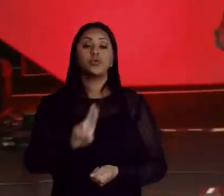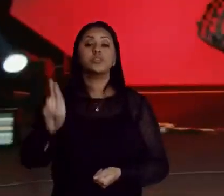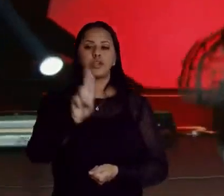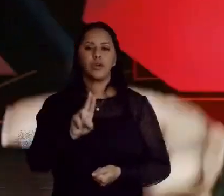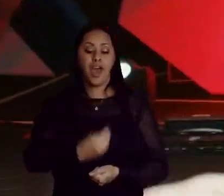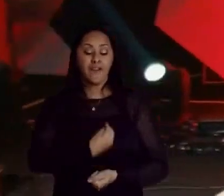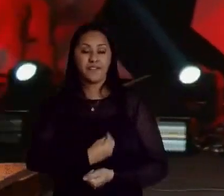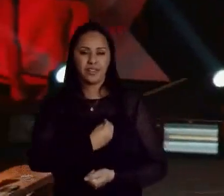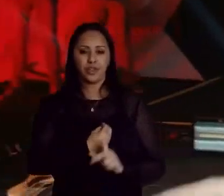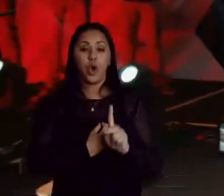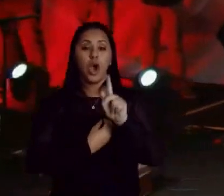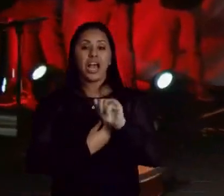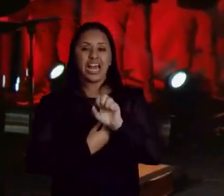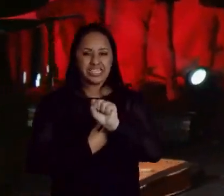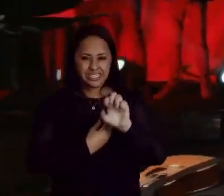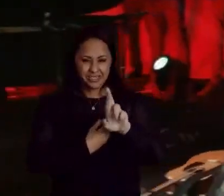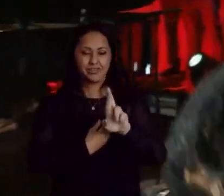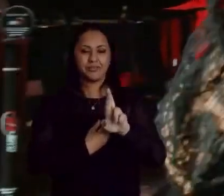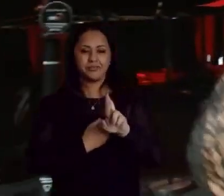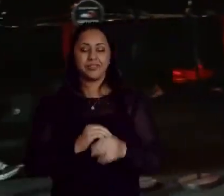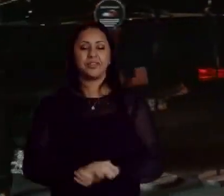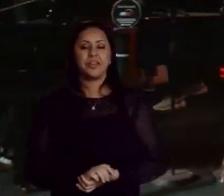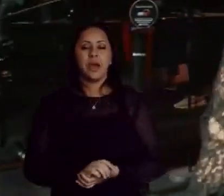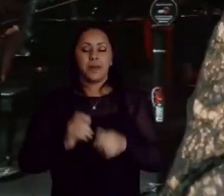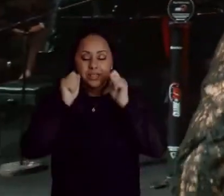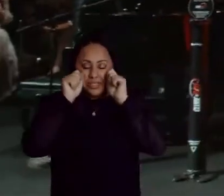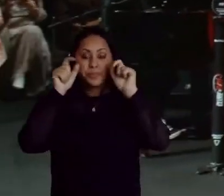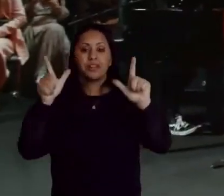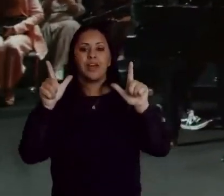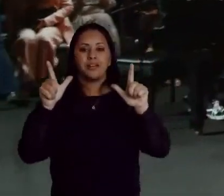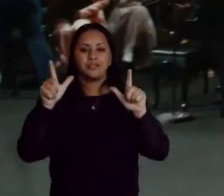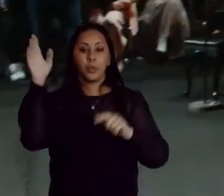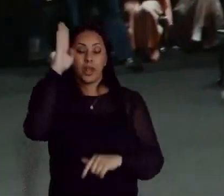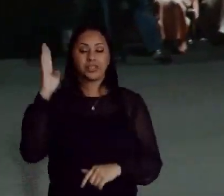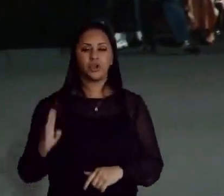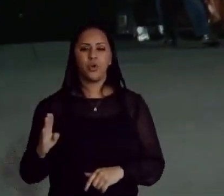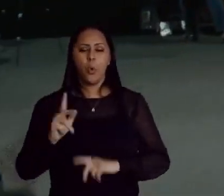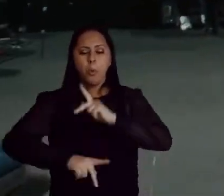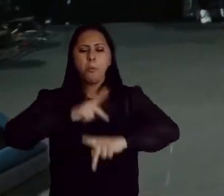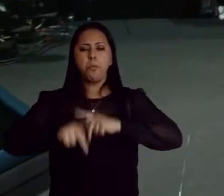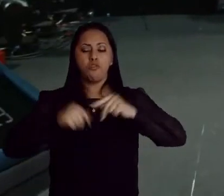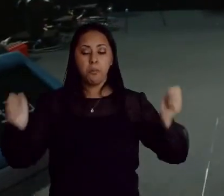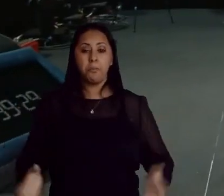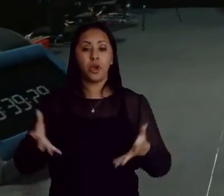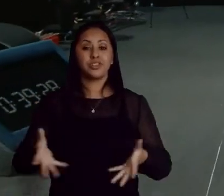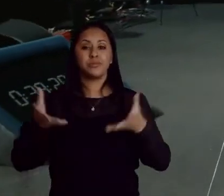a vida do Kaiser e da Rai para despertar no Brasil um povo